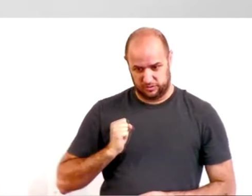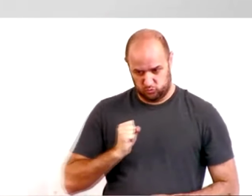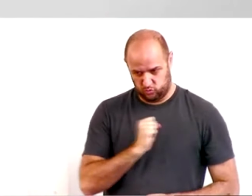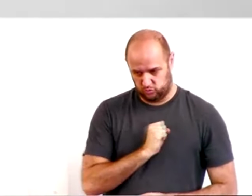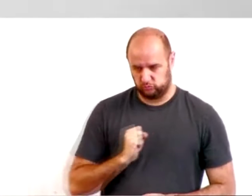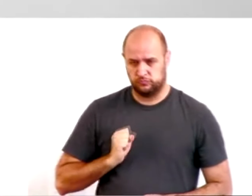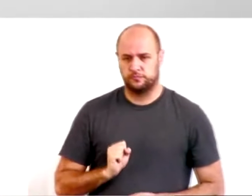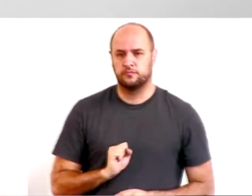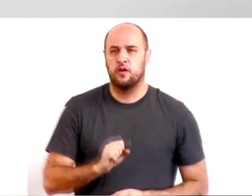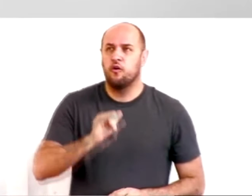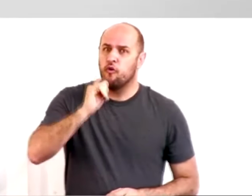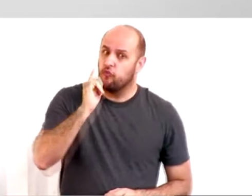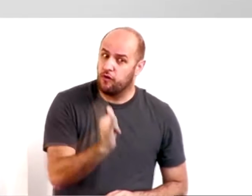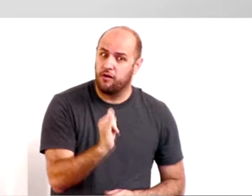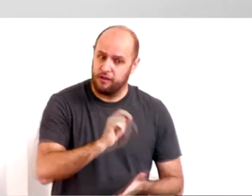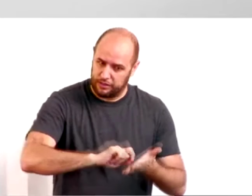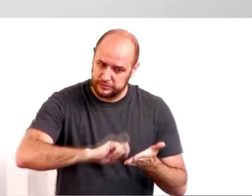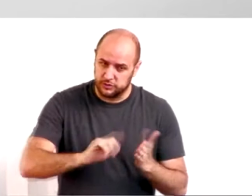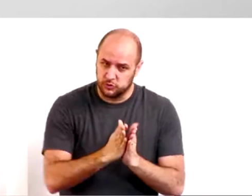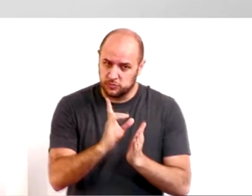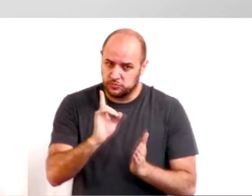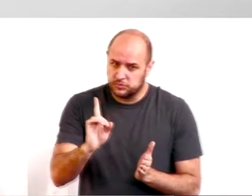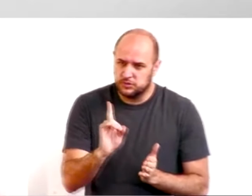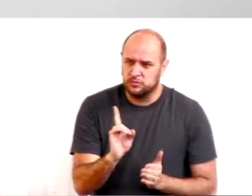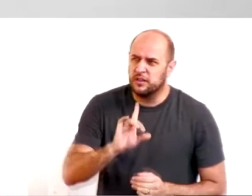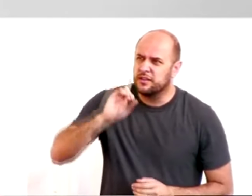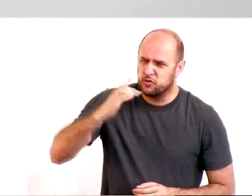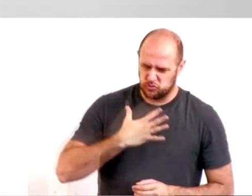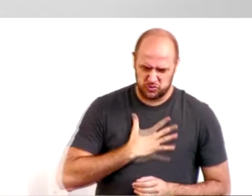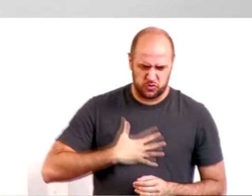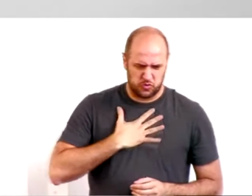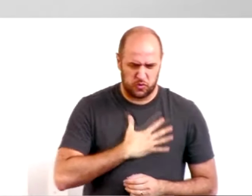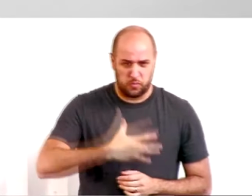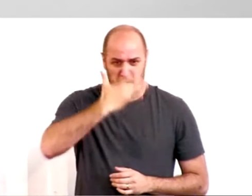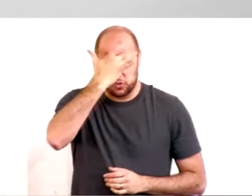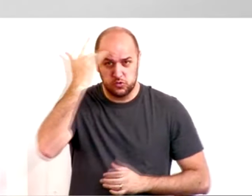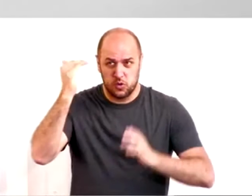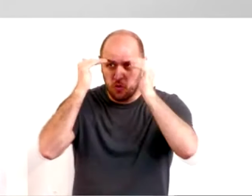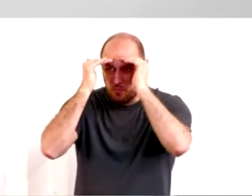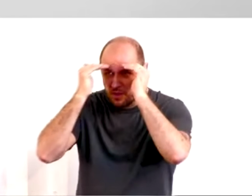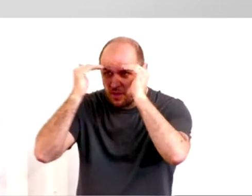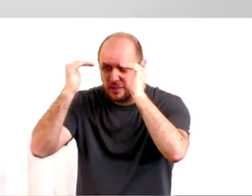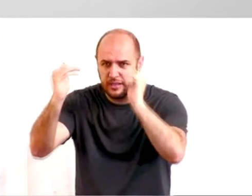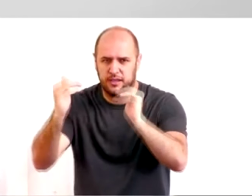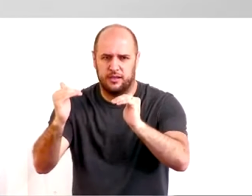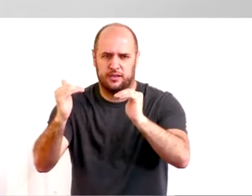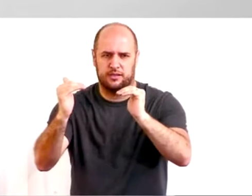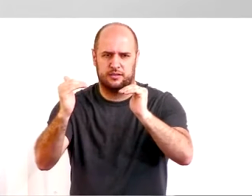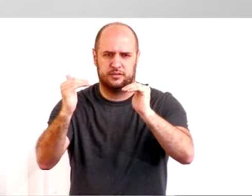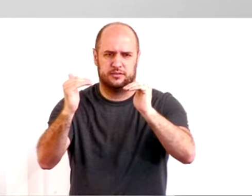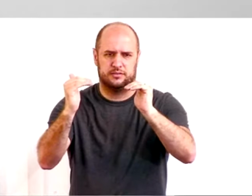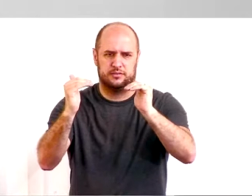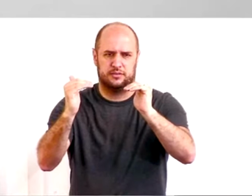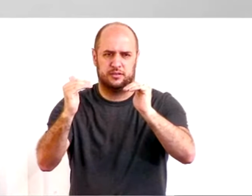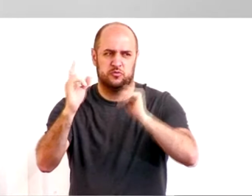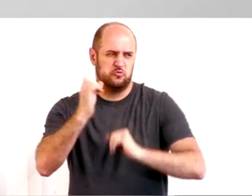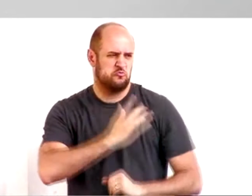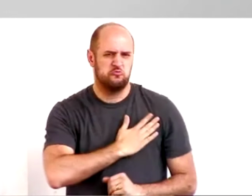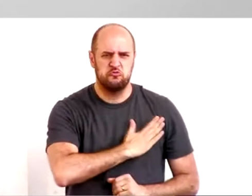Senhor tem mais prazer naqueles que obedecem ao Senhor do que aqueles que usam de